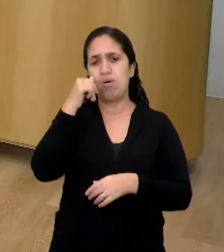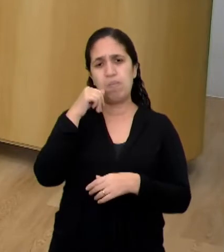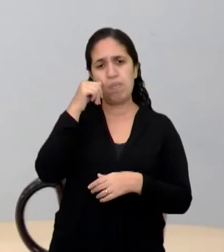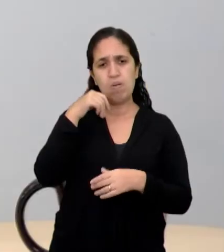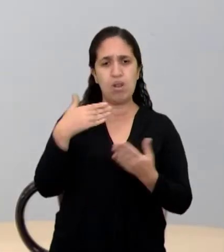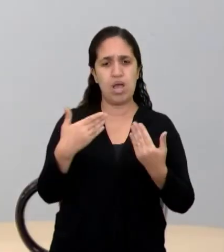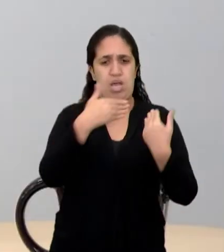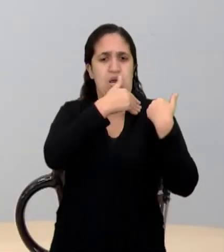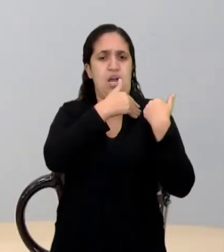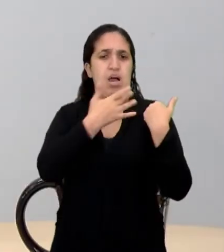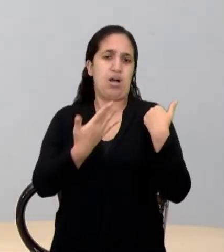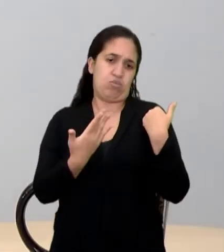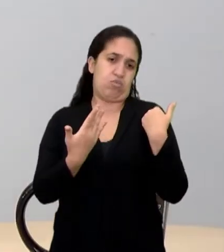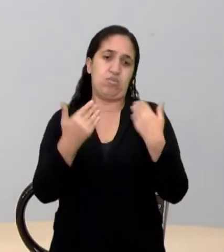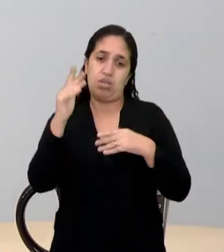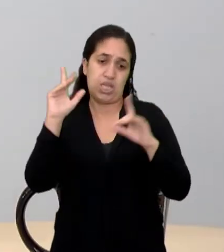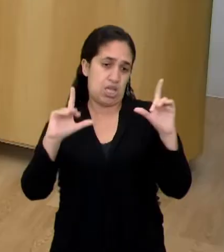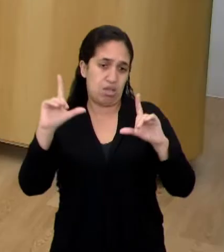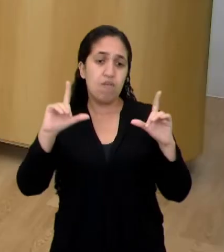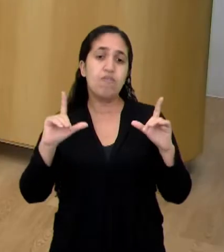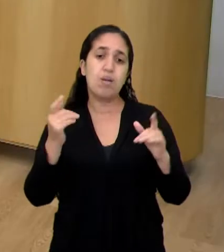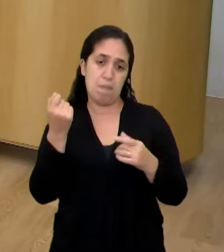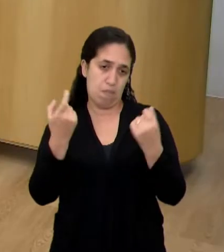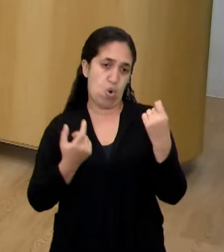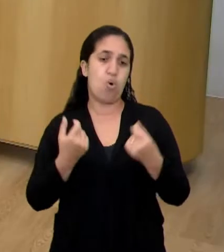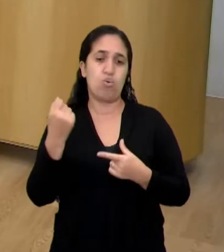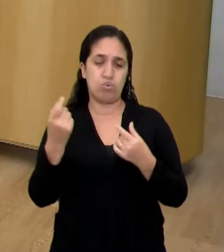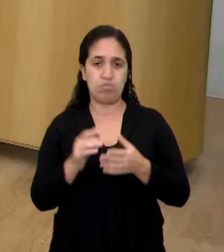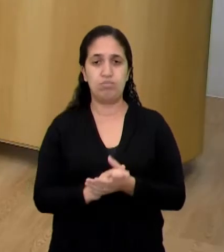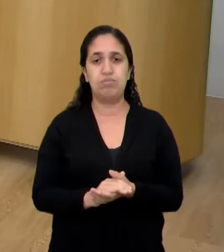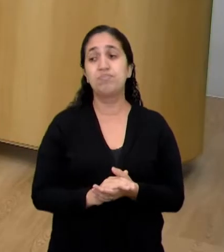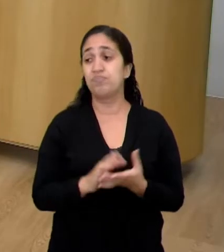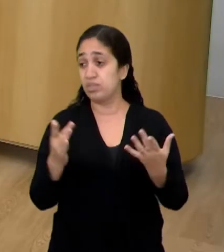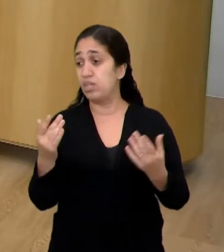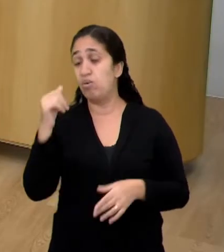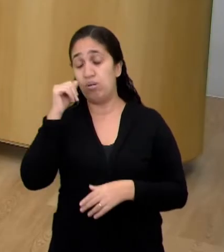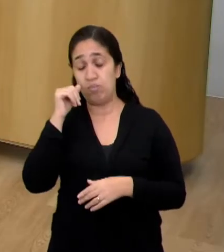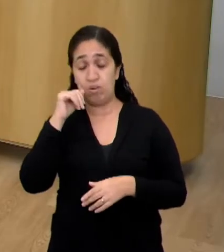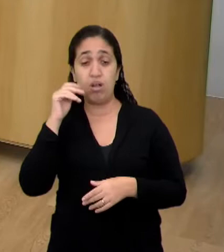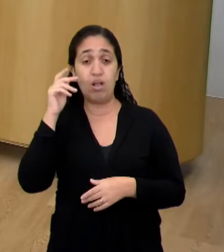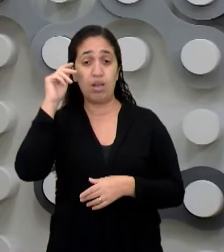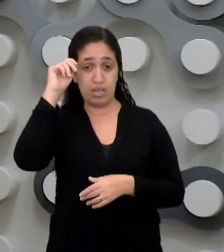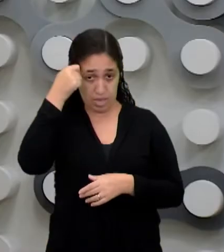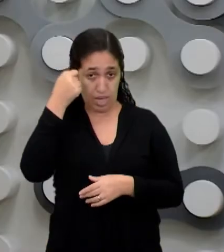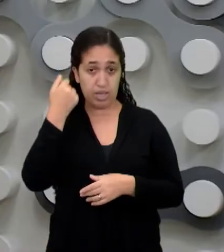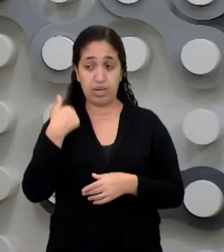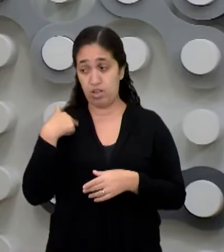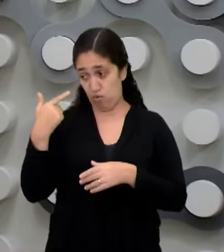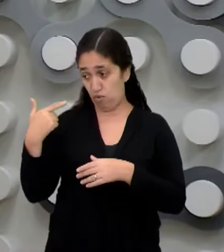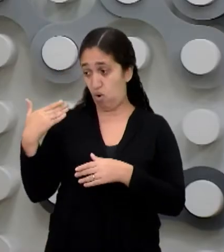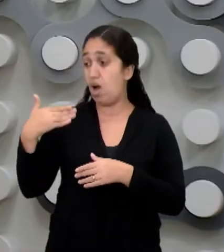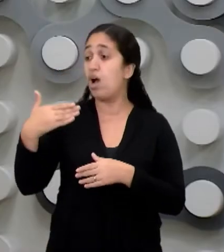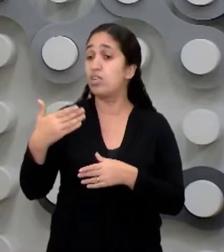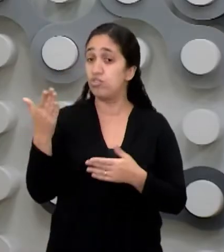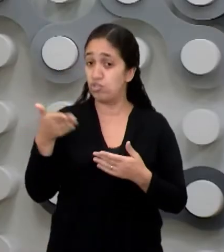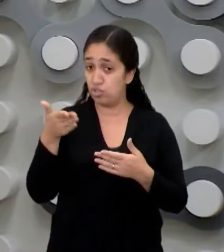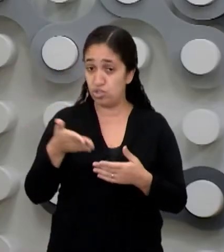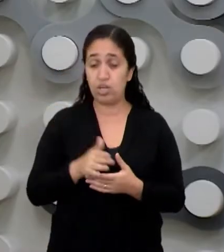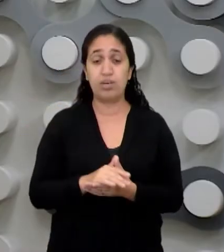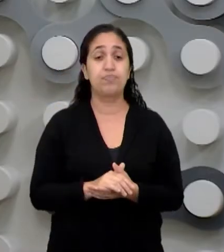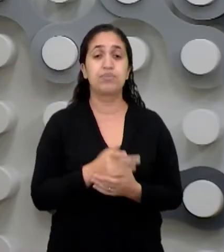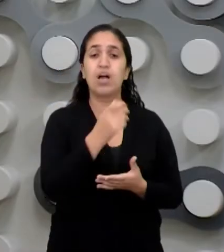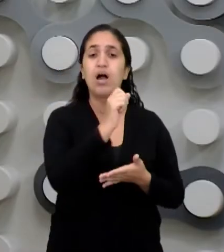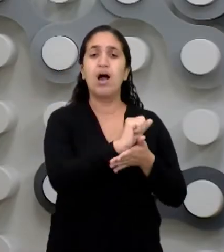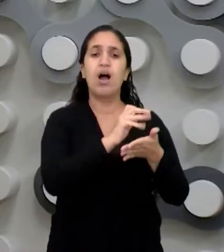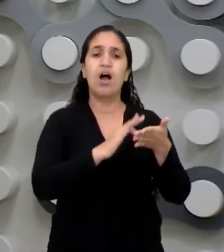cargos e Sim. principalmente na TV. E você está falando da mulher negra, aí eu até vou antecipar aqui para os estudantes, a gente fez uma